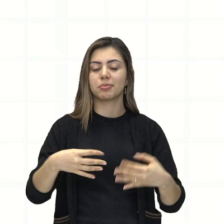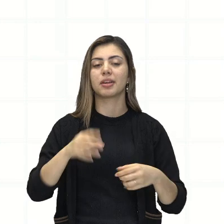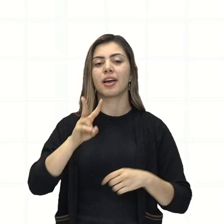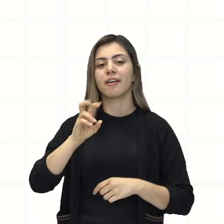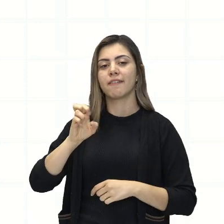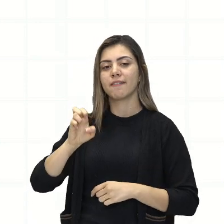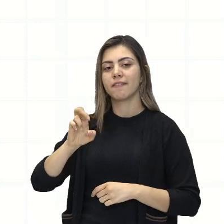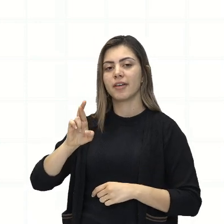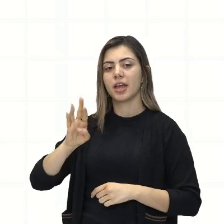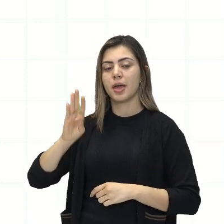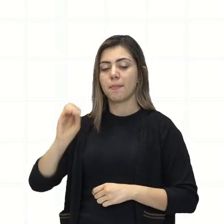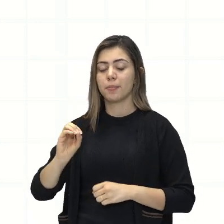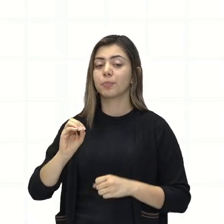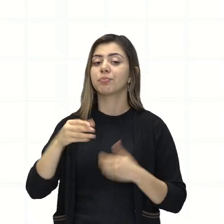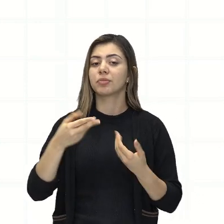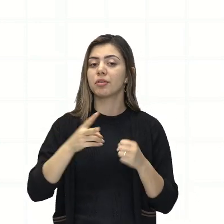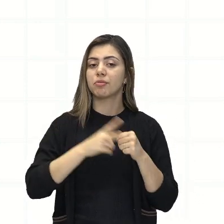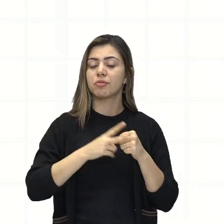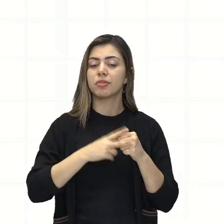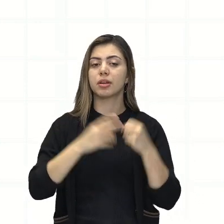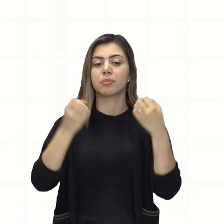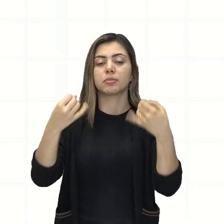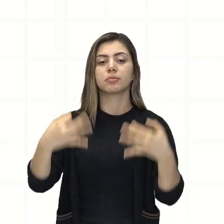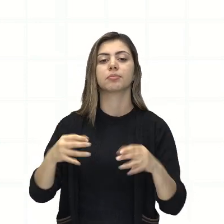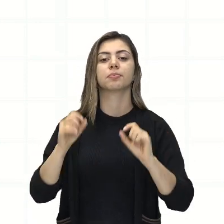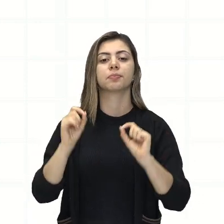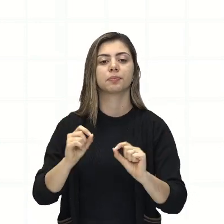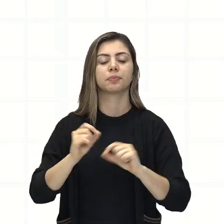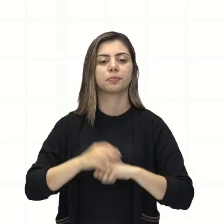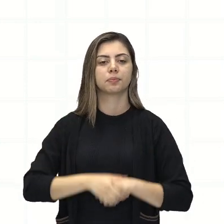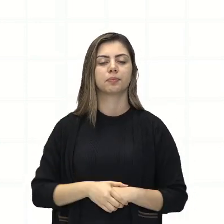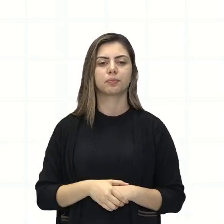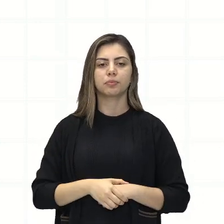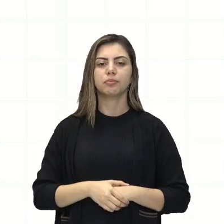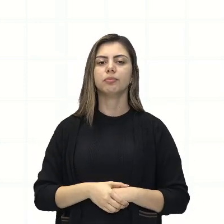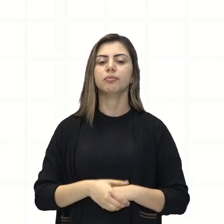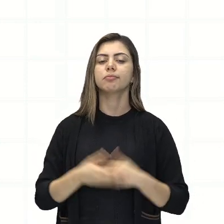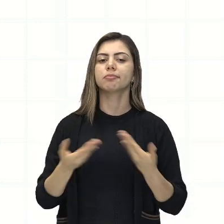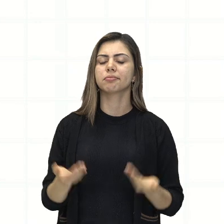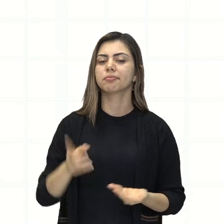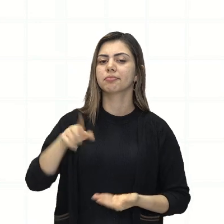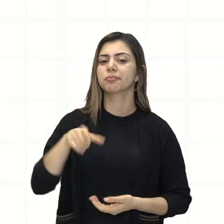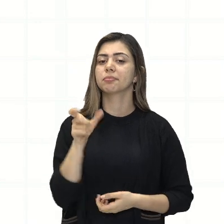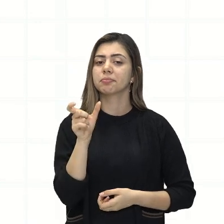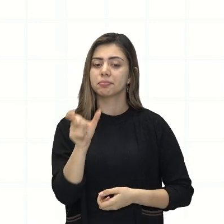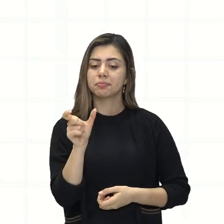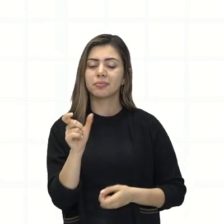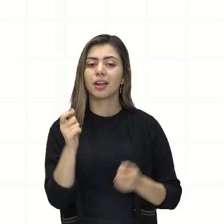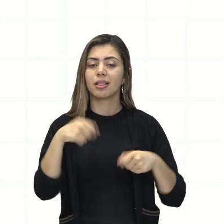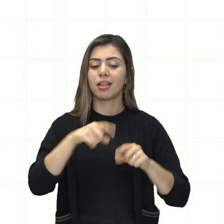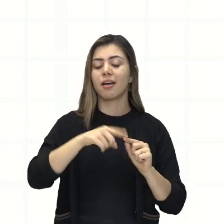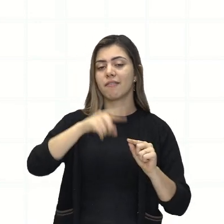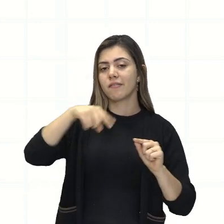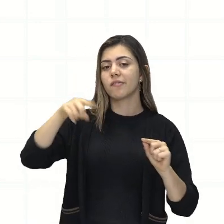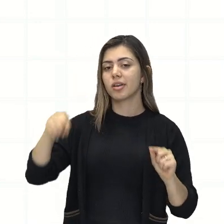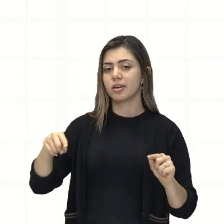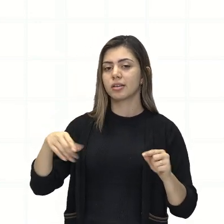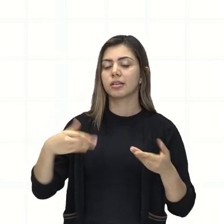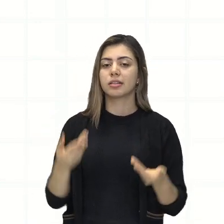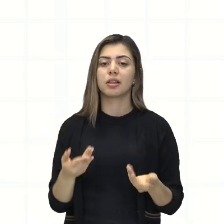verbo. O conceito diz o seguinte: verbo é a palavra variável